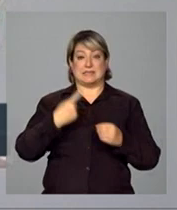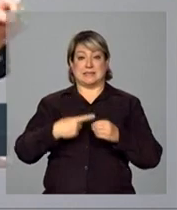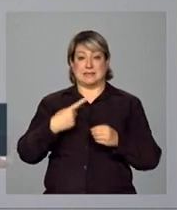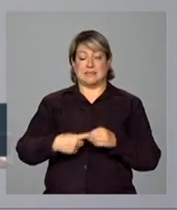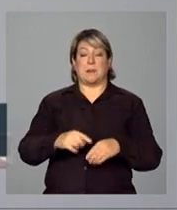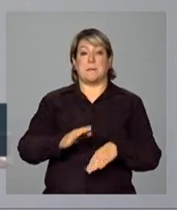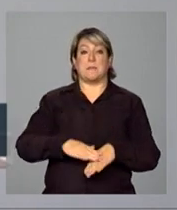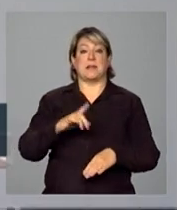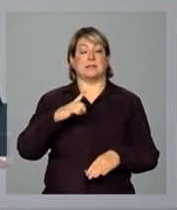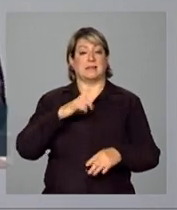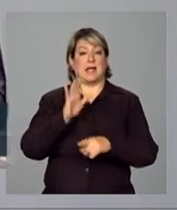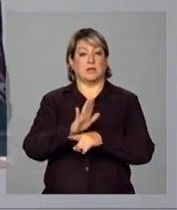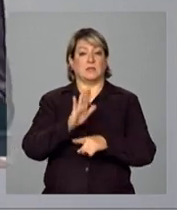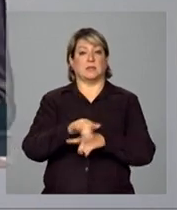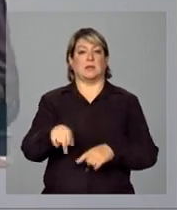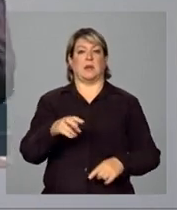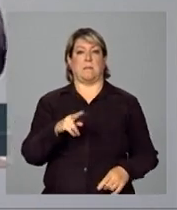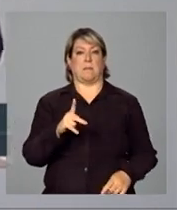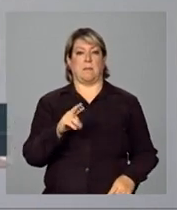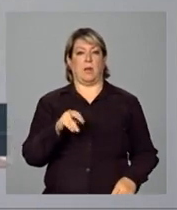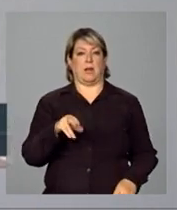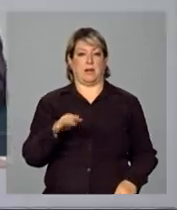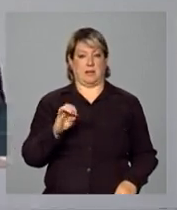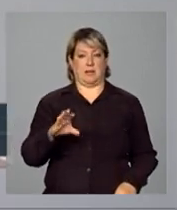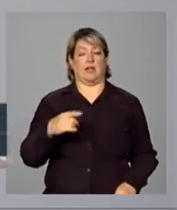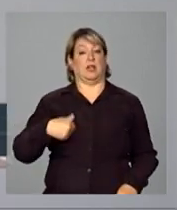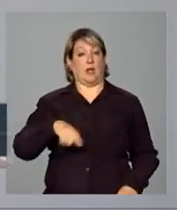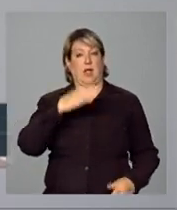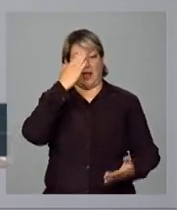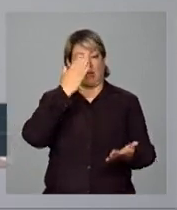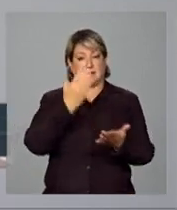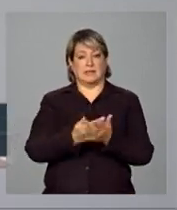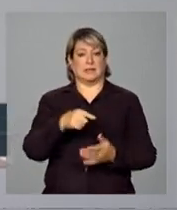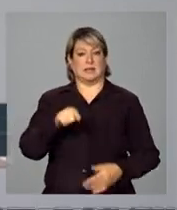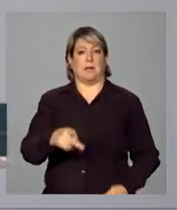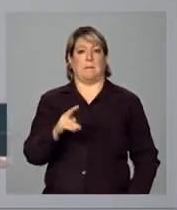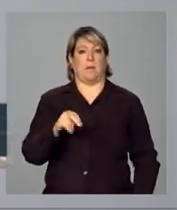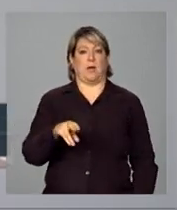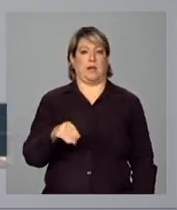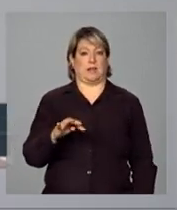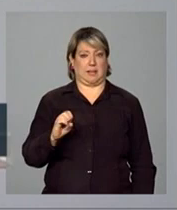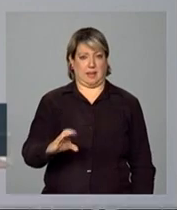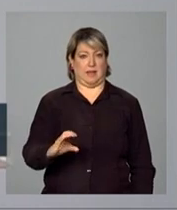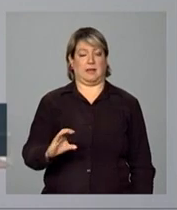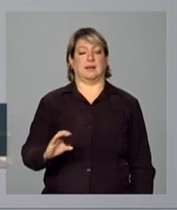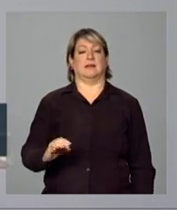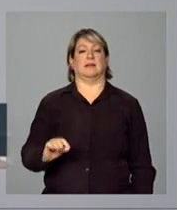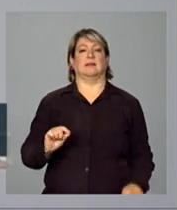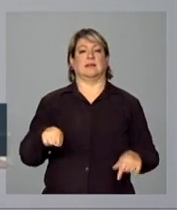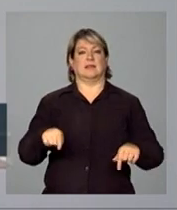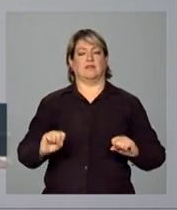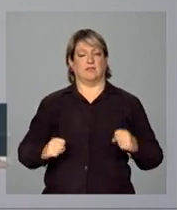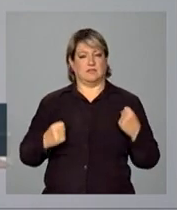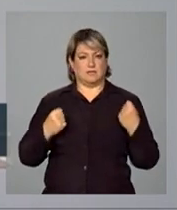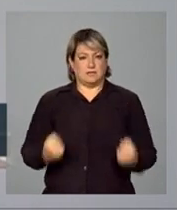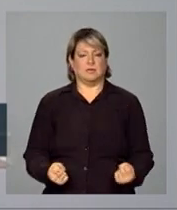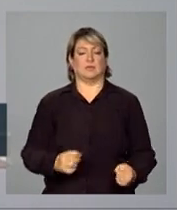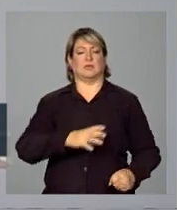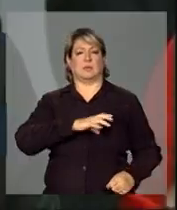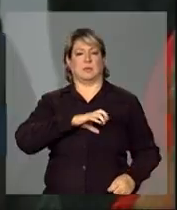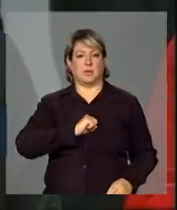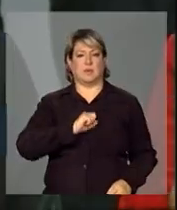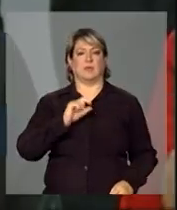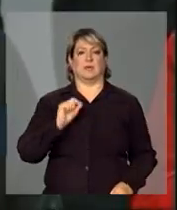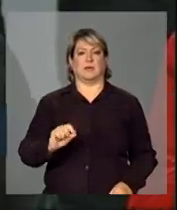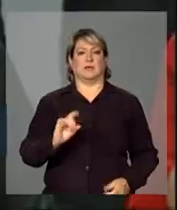tem incentivado o Pronatec. Nós acreditamos no Pronatec e acreditamos exatamente na garra, no amor e